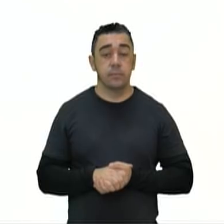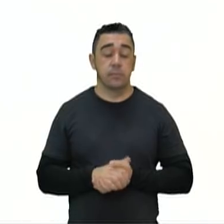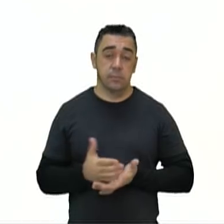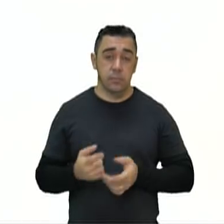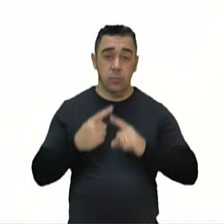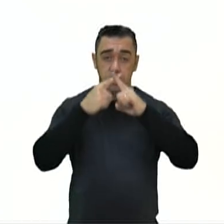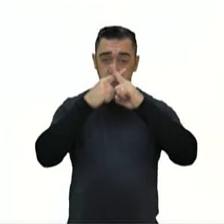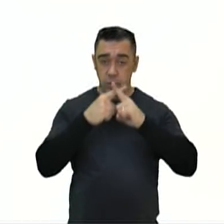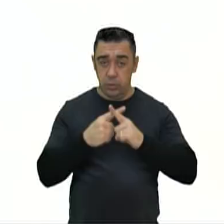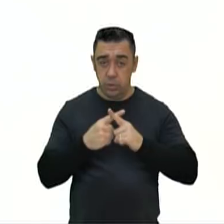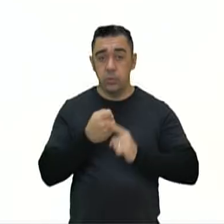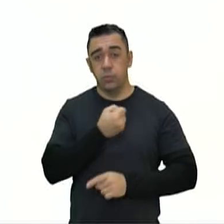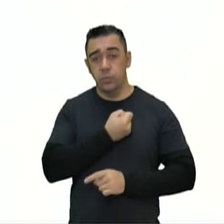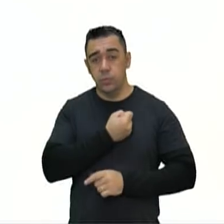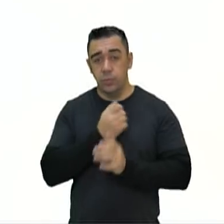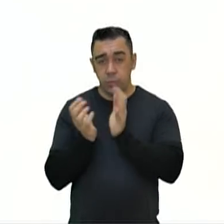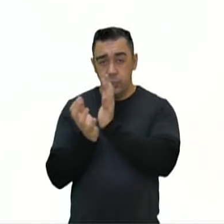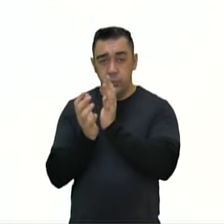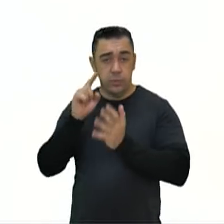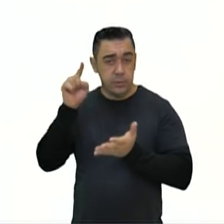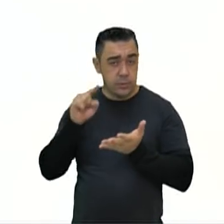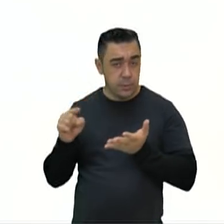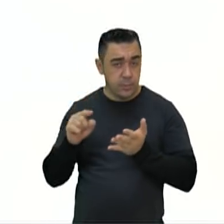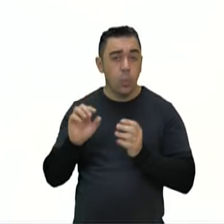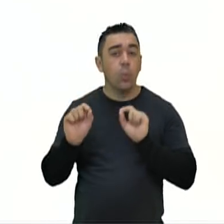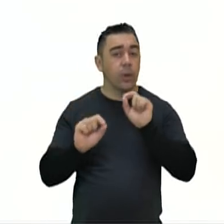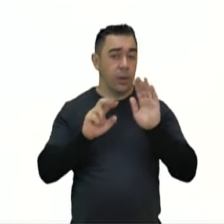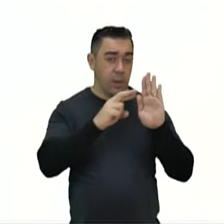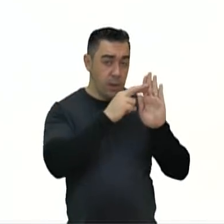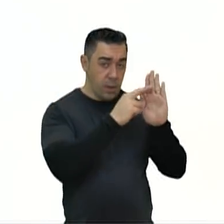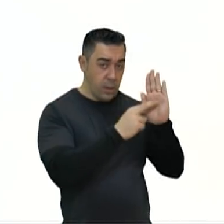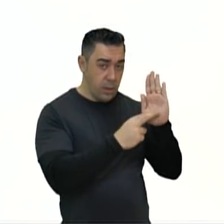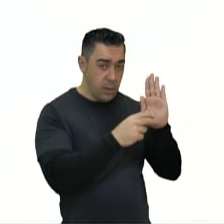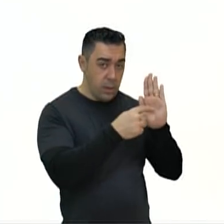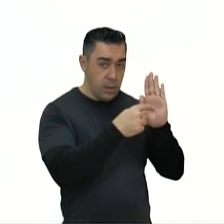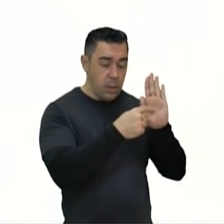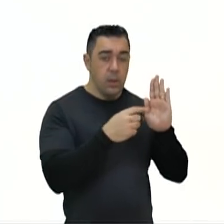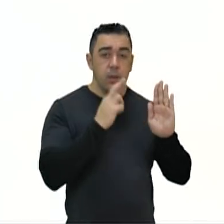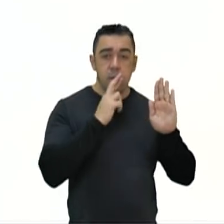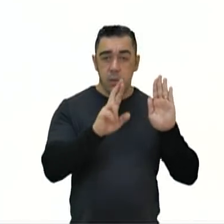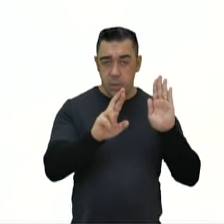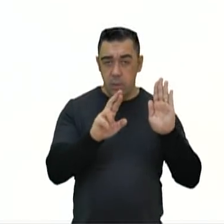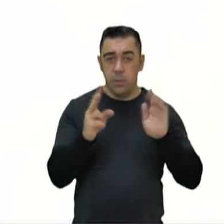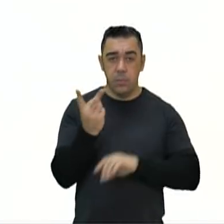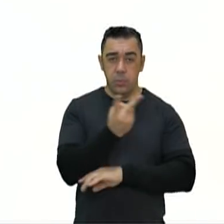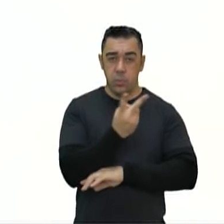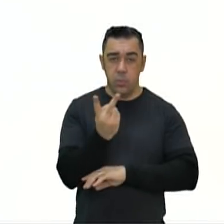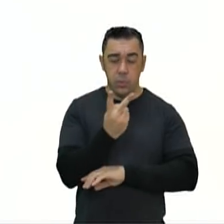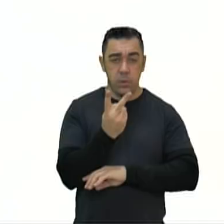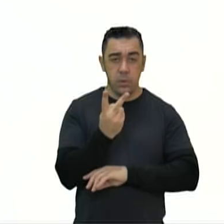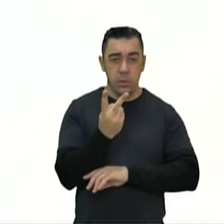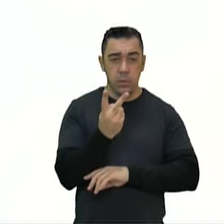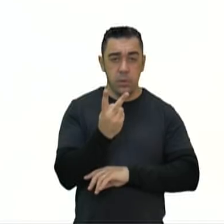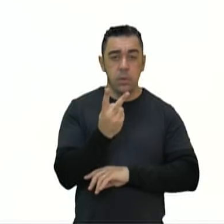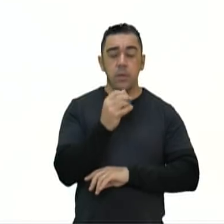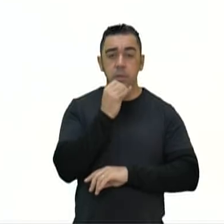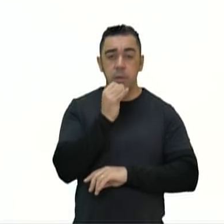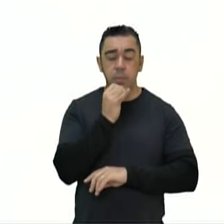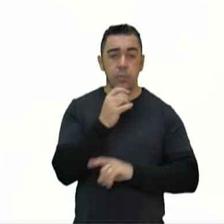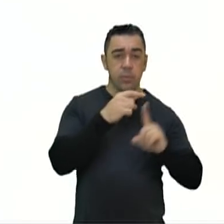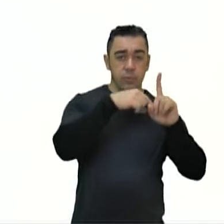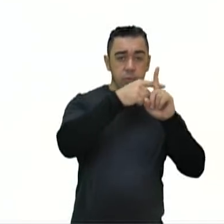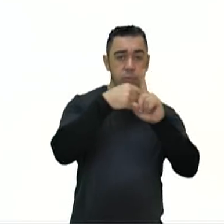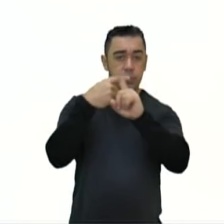Multiplicação de números inteiros, a regra é: o produto de dois números do mesmo sinal é um número